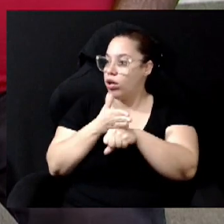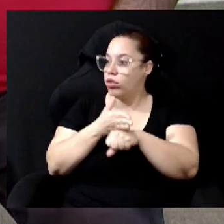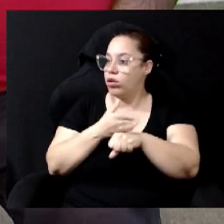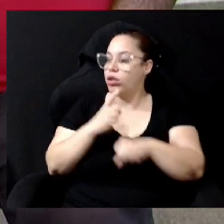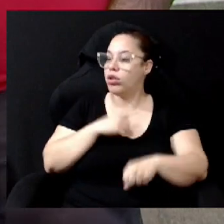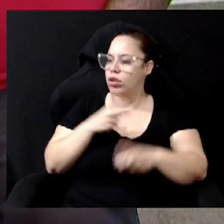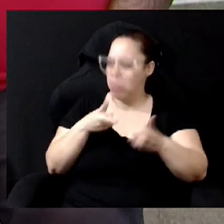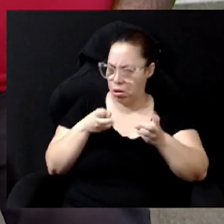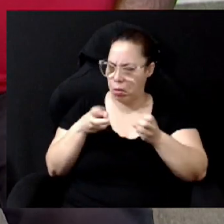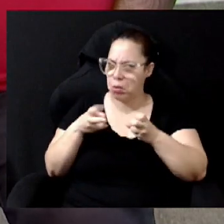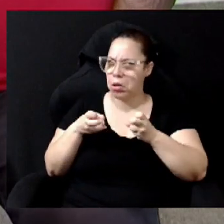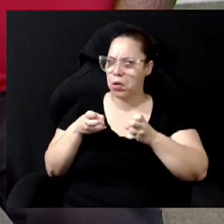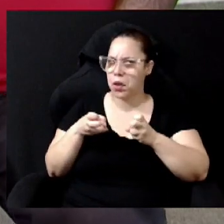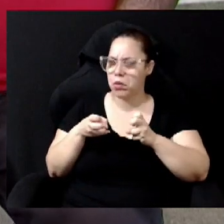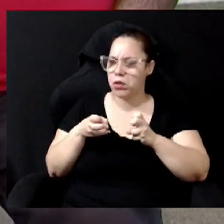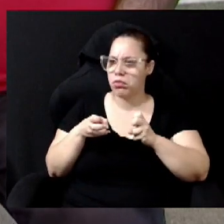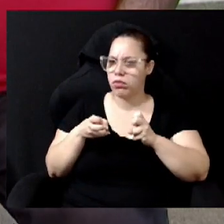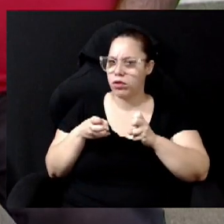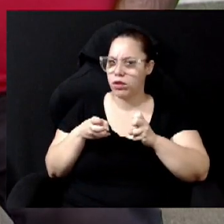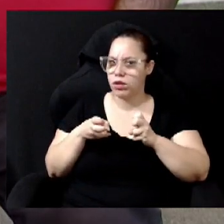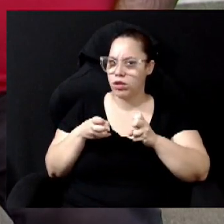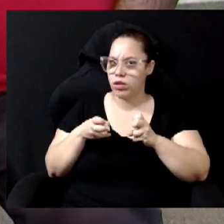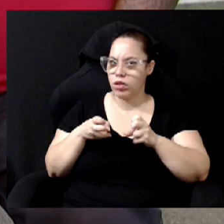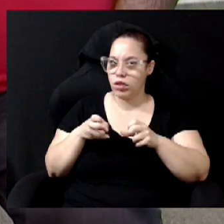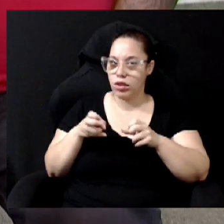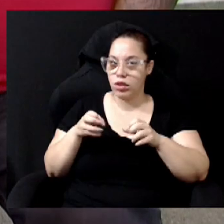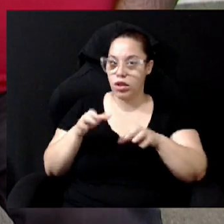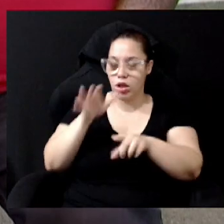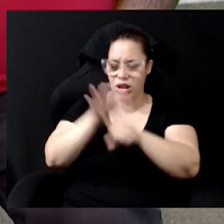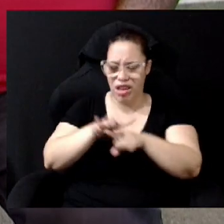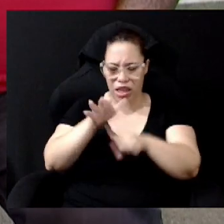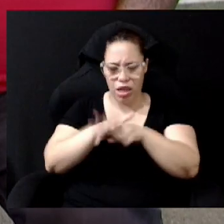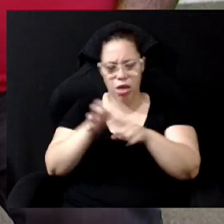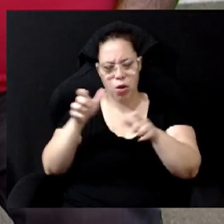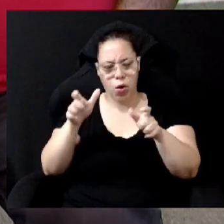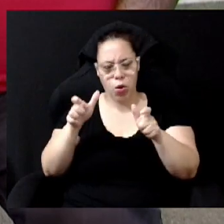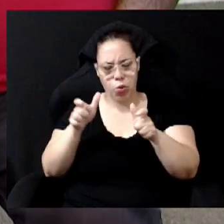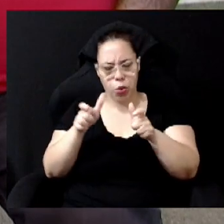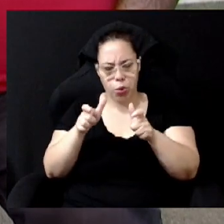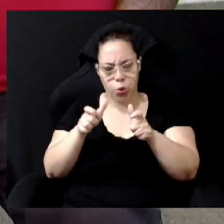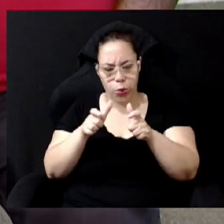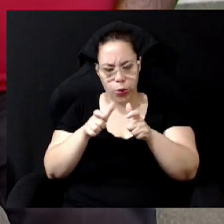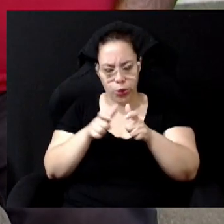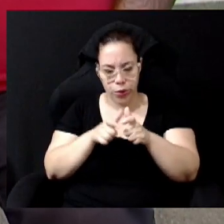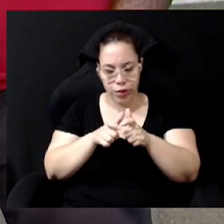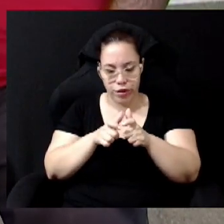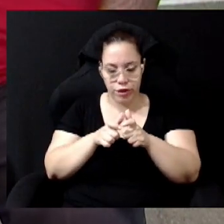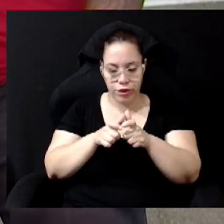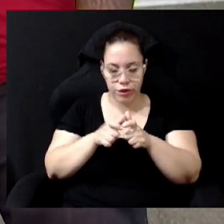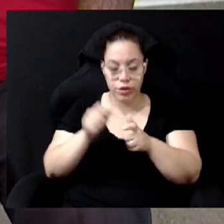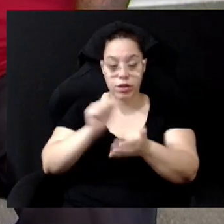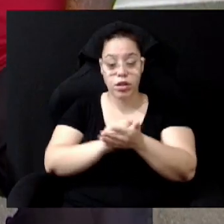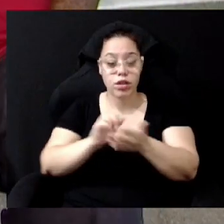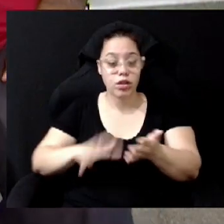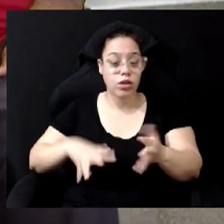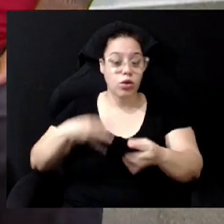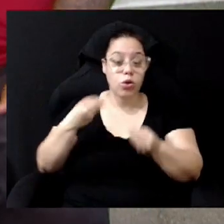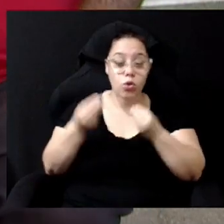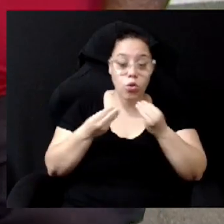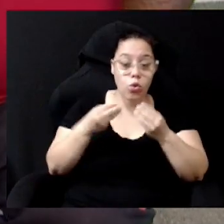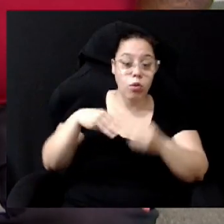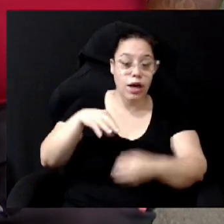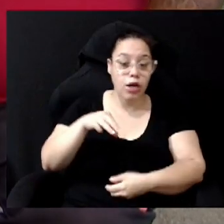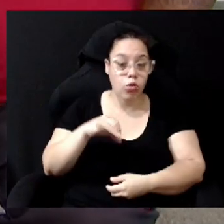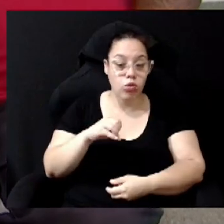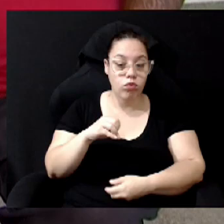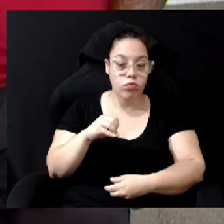percebido que os casos de bullying têm diminuído depois, não é, que vocês implantaram esse tipo de atividade? Como que está isso, Mário? A gente, é